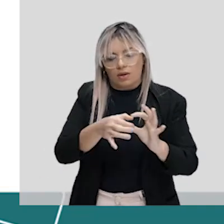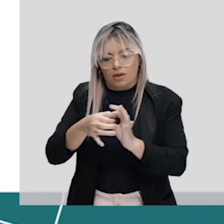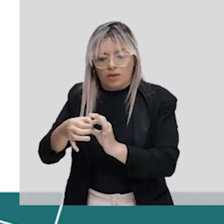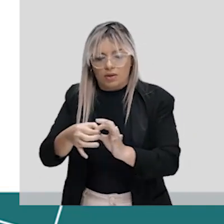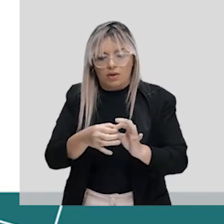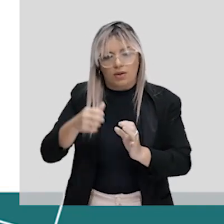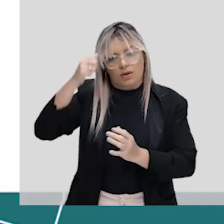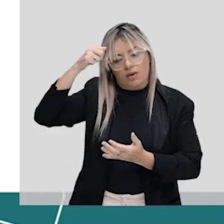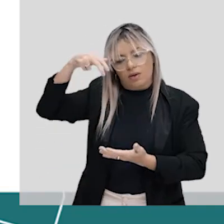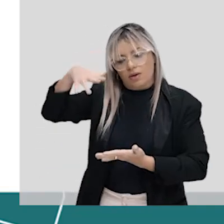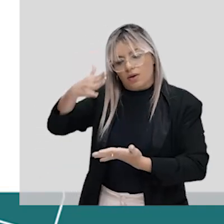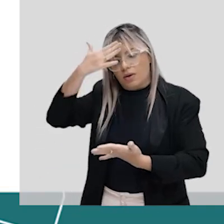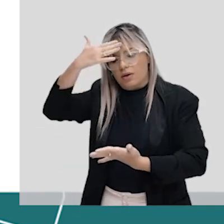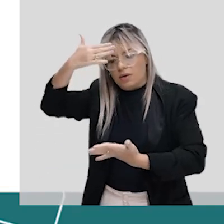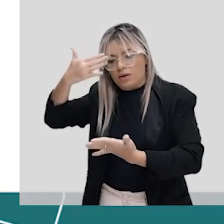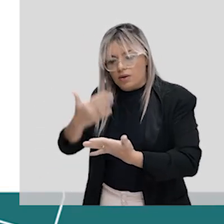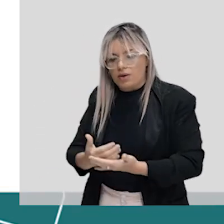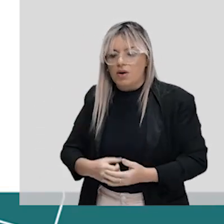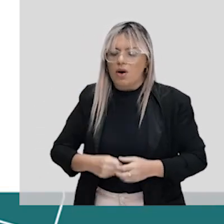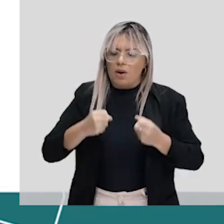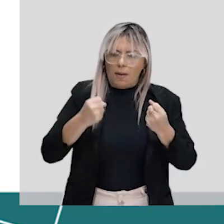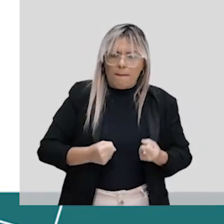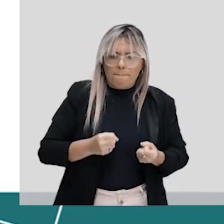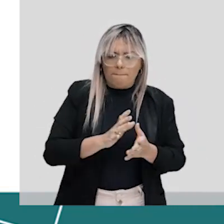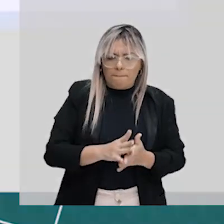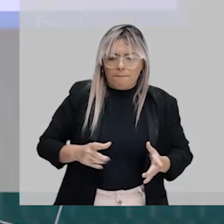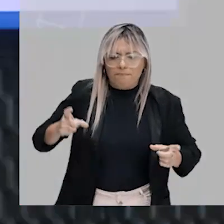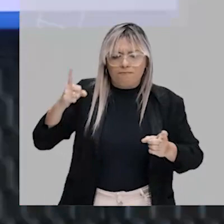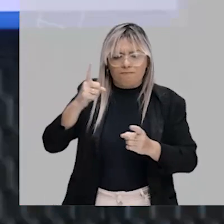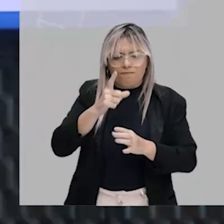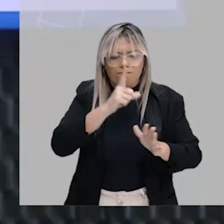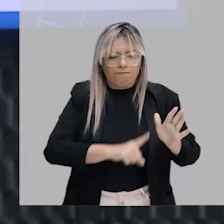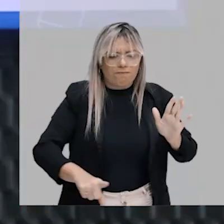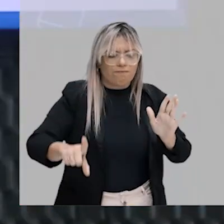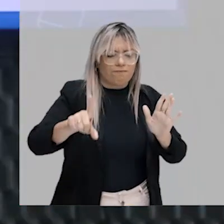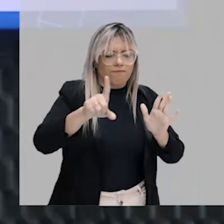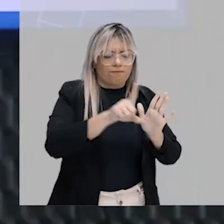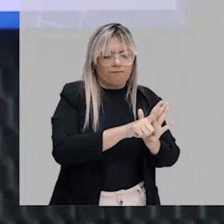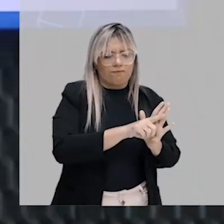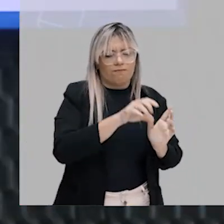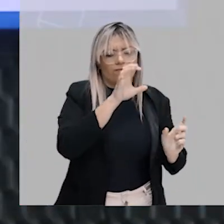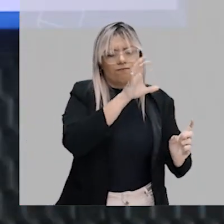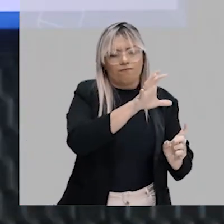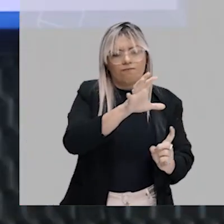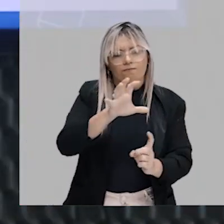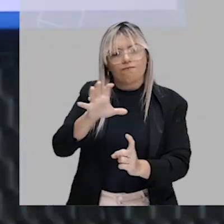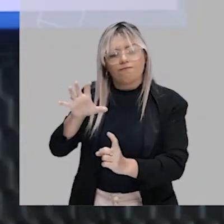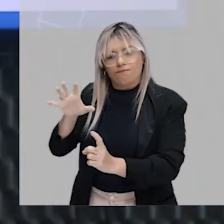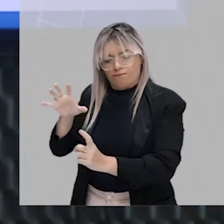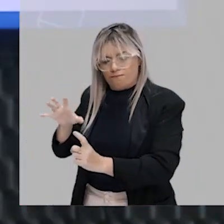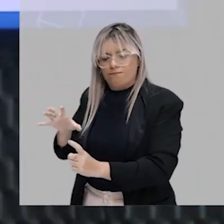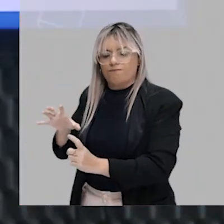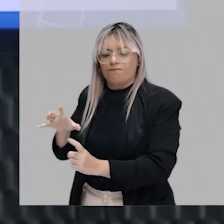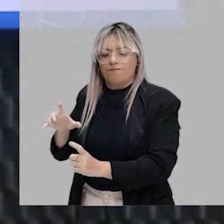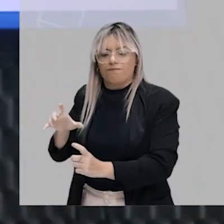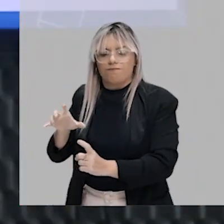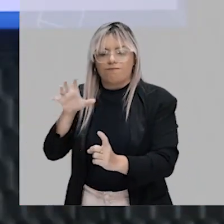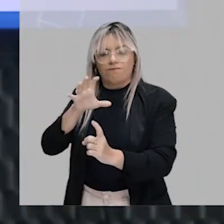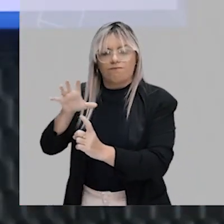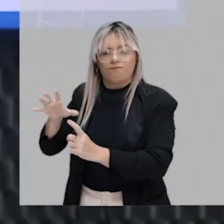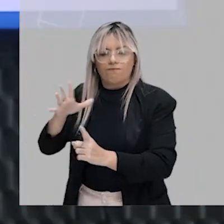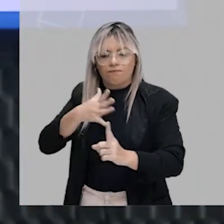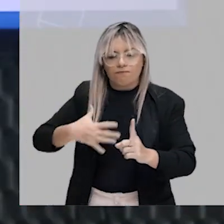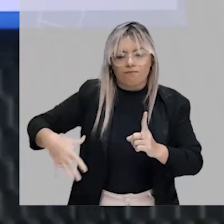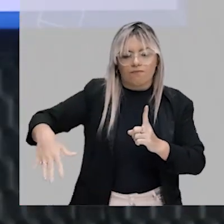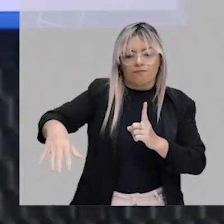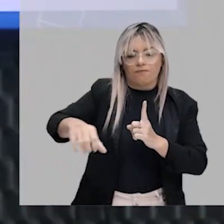seria possível encontrar, desvendar as leis que regiam o funcionamento da